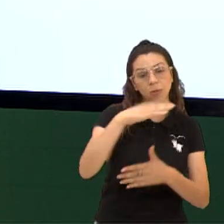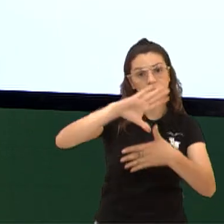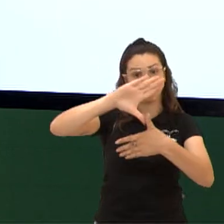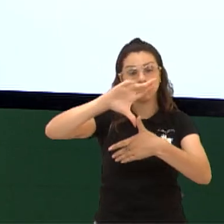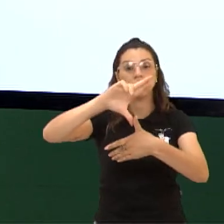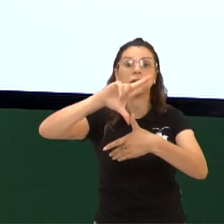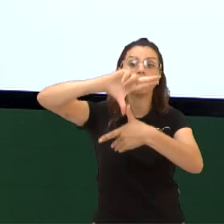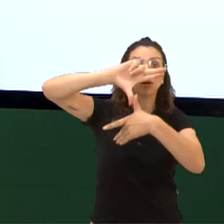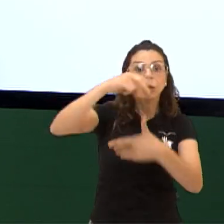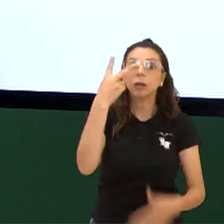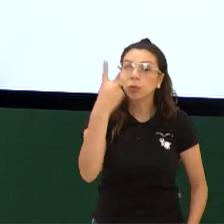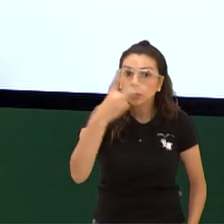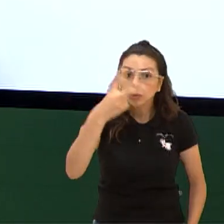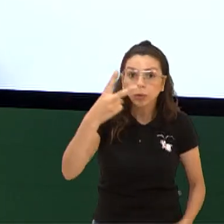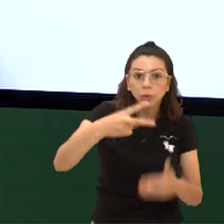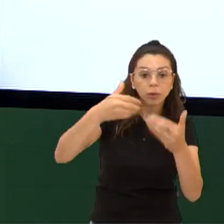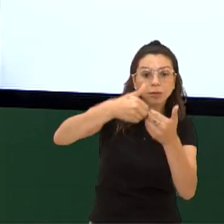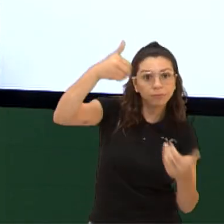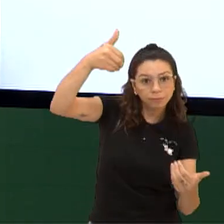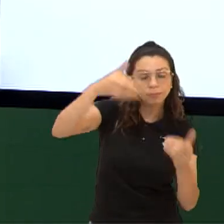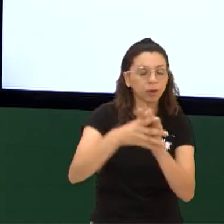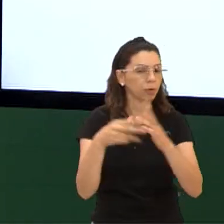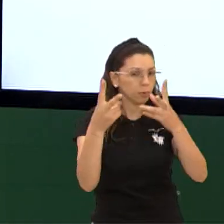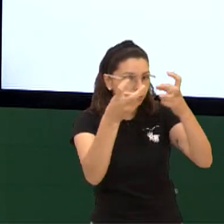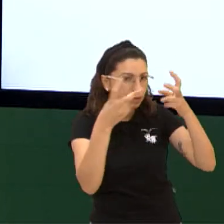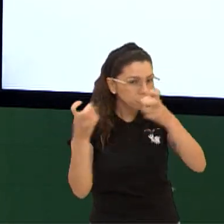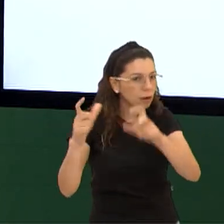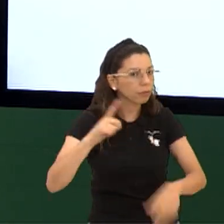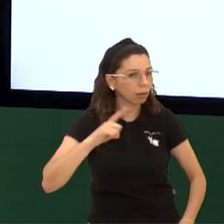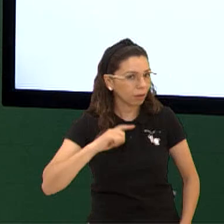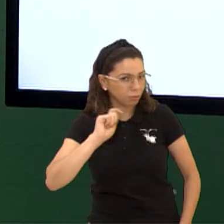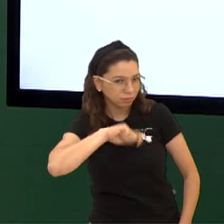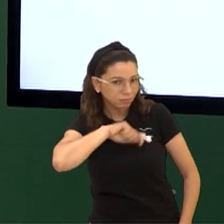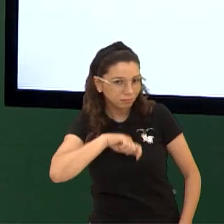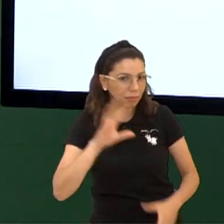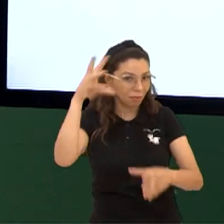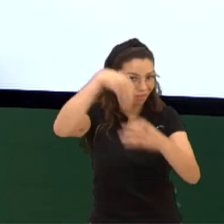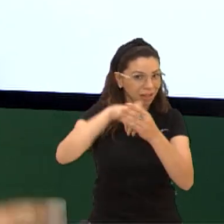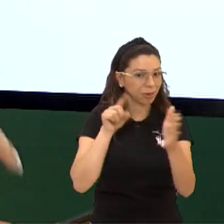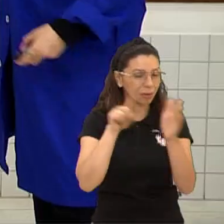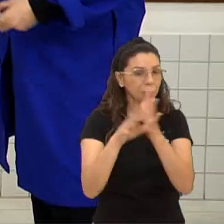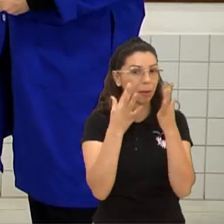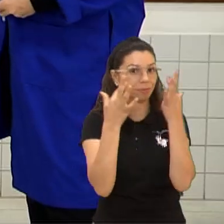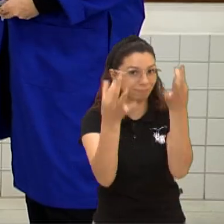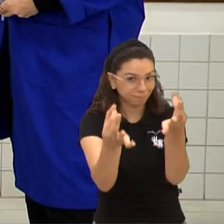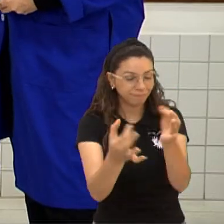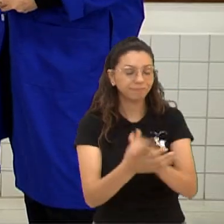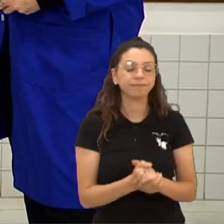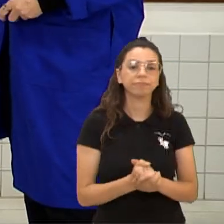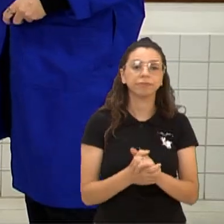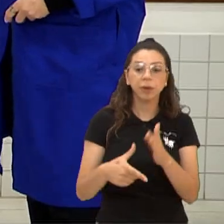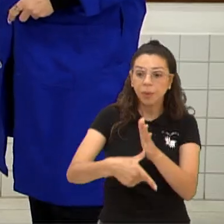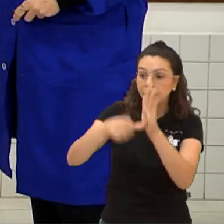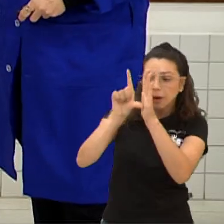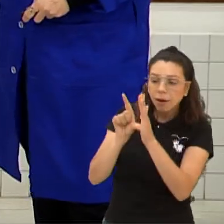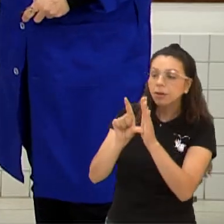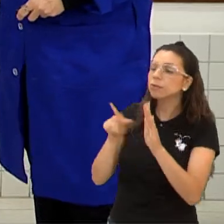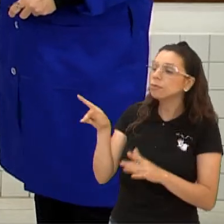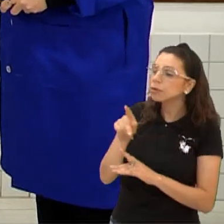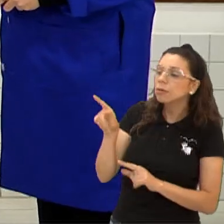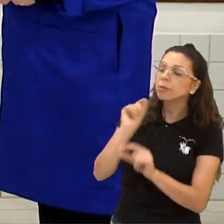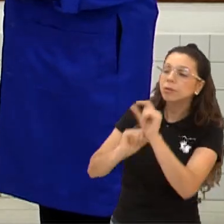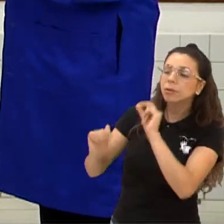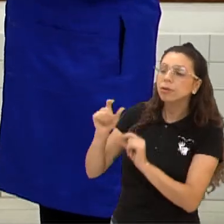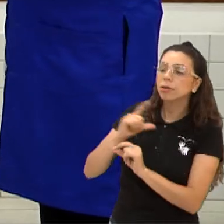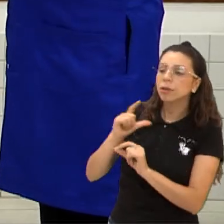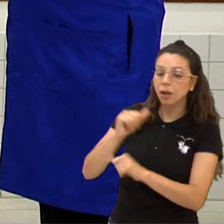América Latina. Então, observem aí que tem sempre uma pegadinha para ver se vocês estão prestando atenção. Antes da gente passar, professora, olha aqui,